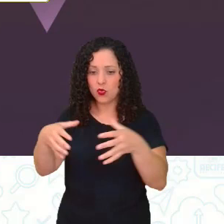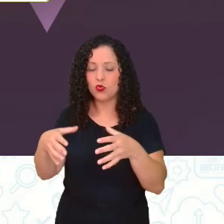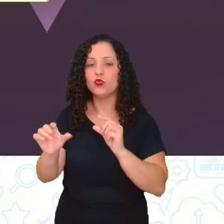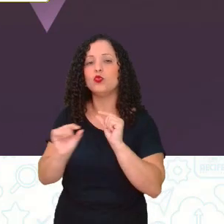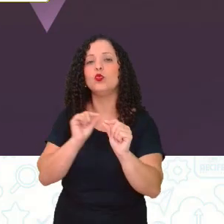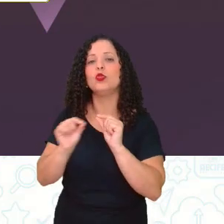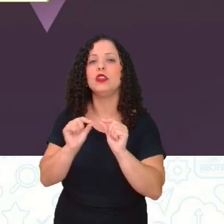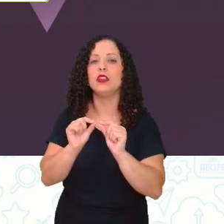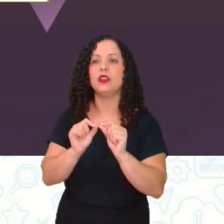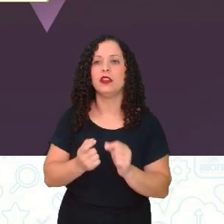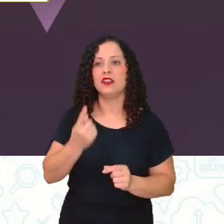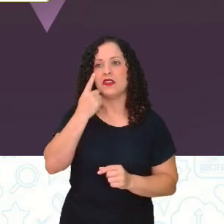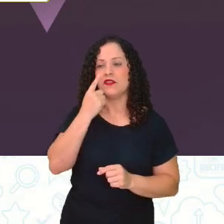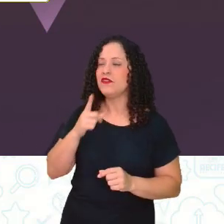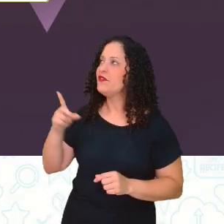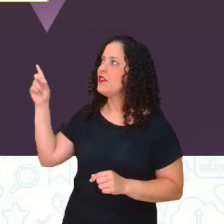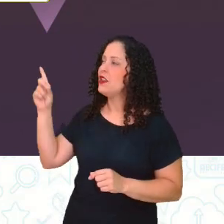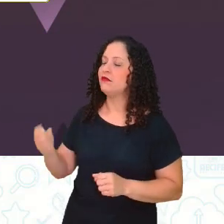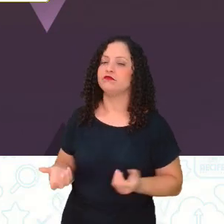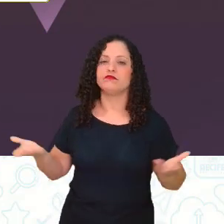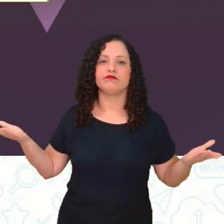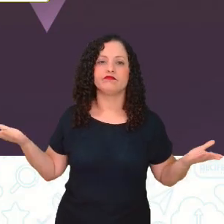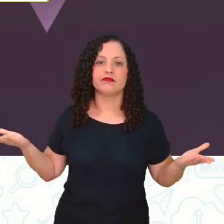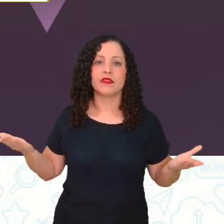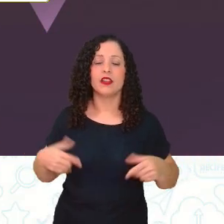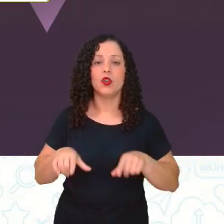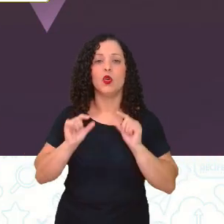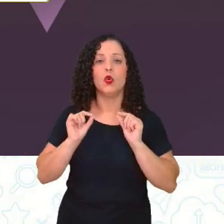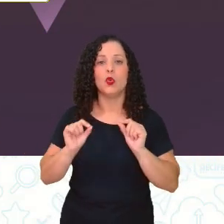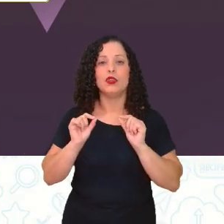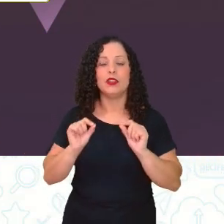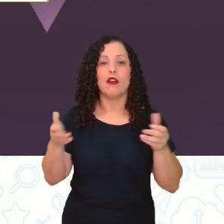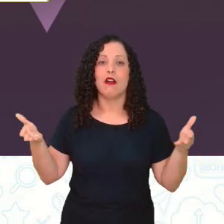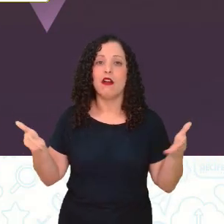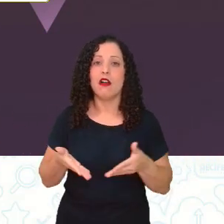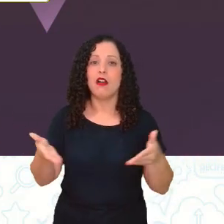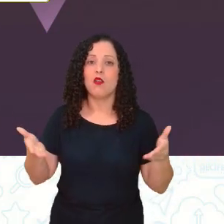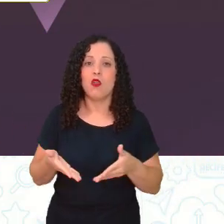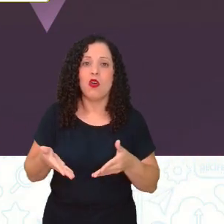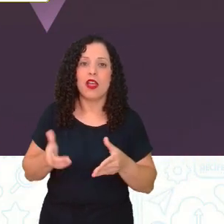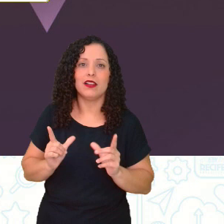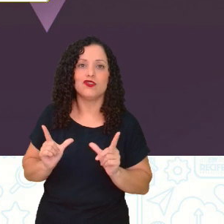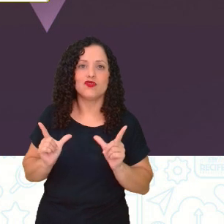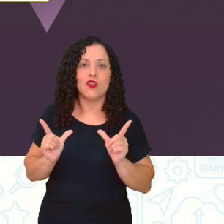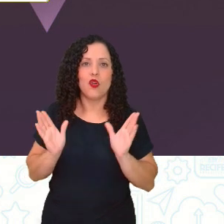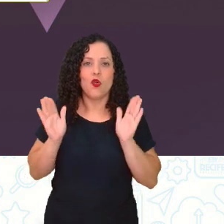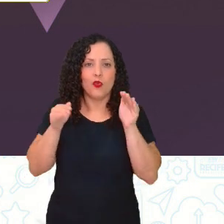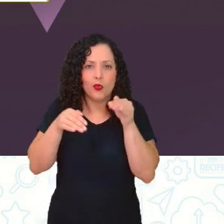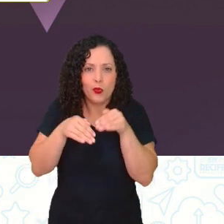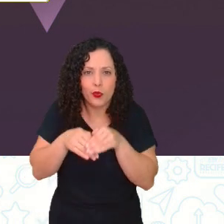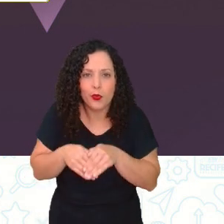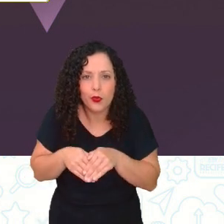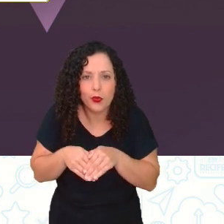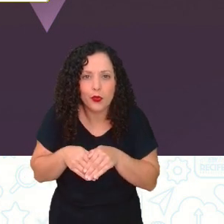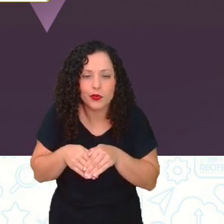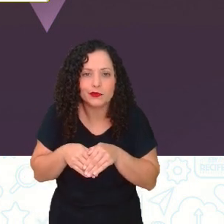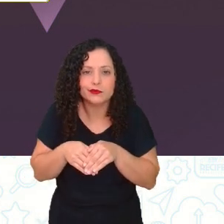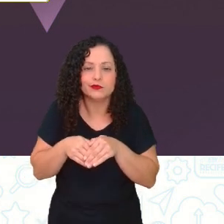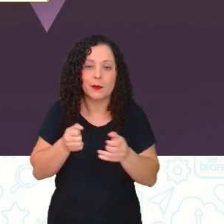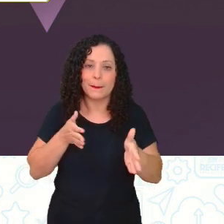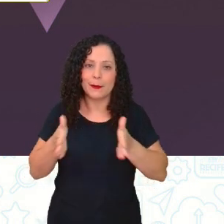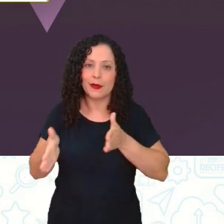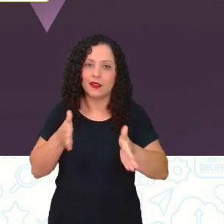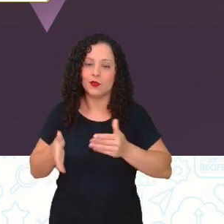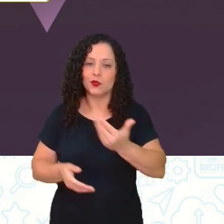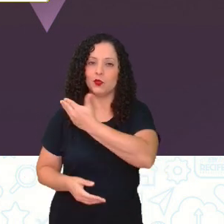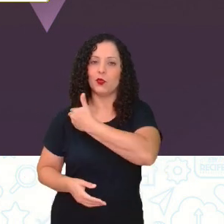Vejam aí em tela cheia, resolveram se render, aproveitando aí, né, a anistia, né, esse perdão aí que viria aí do